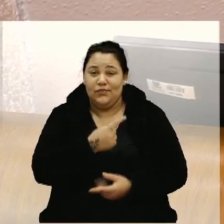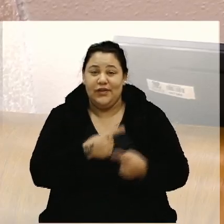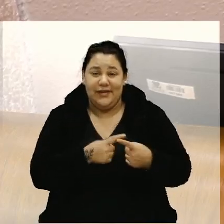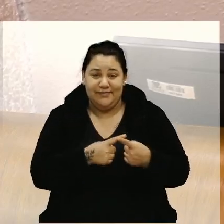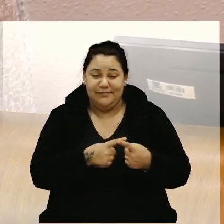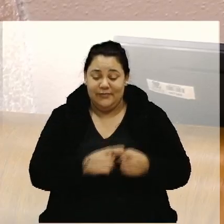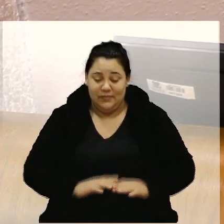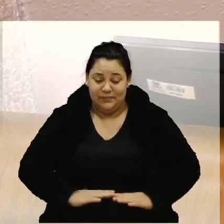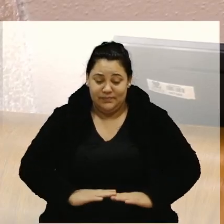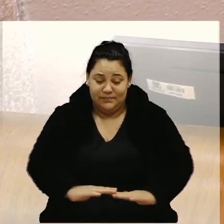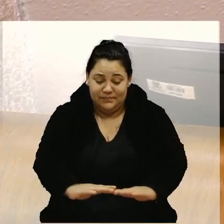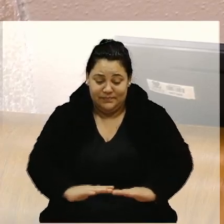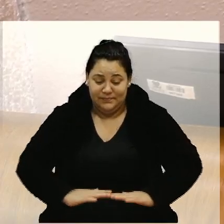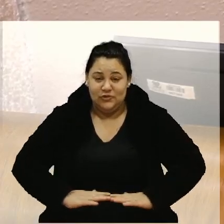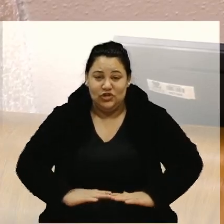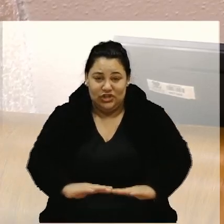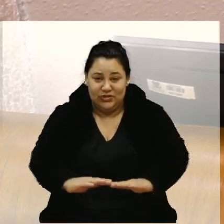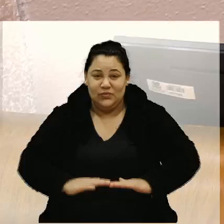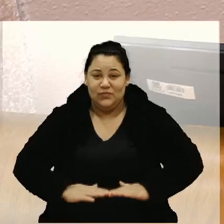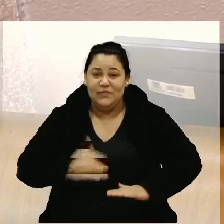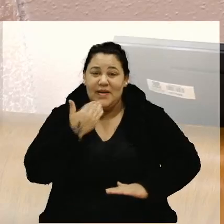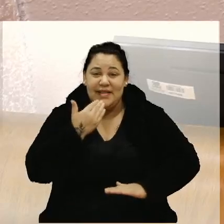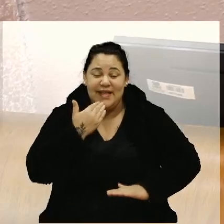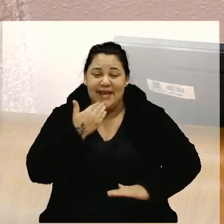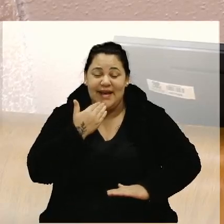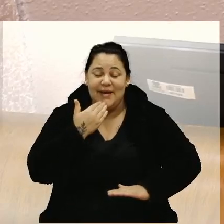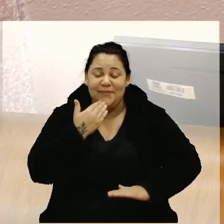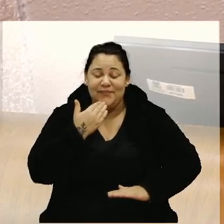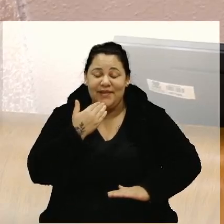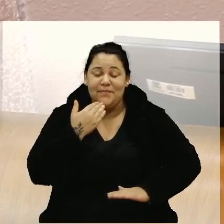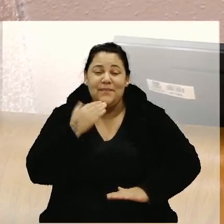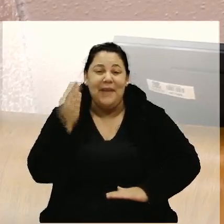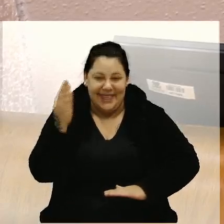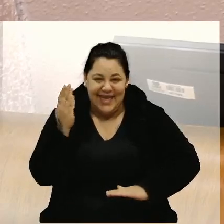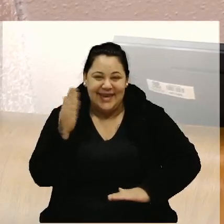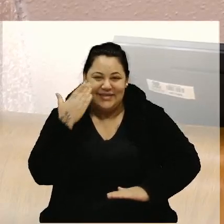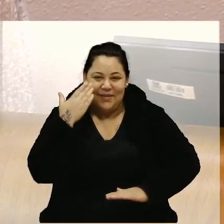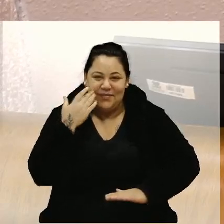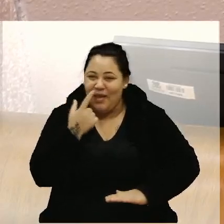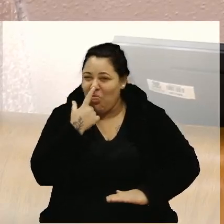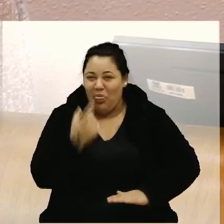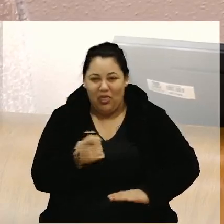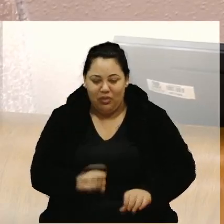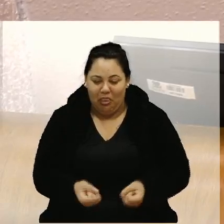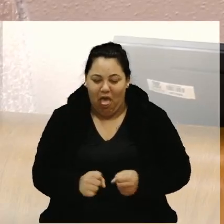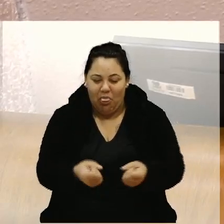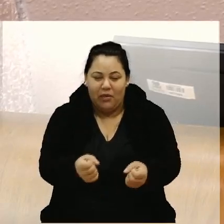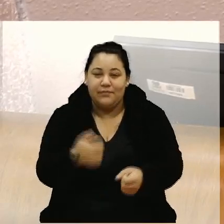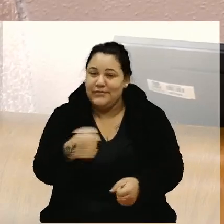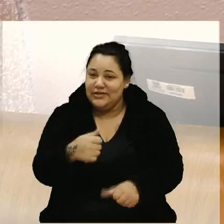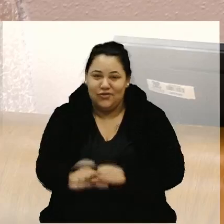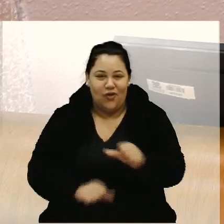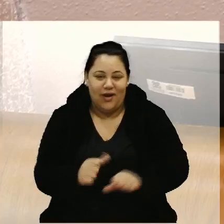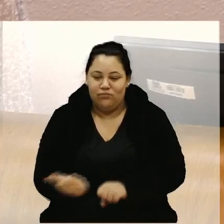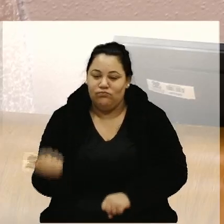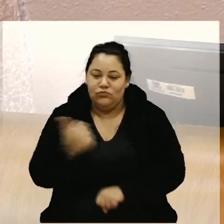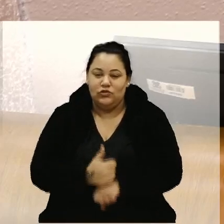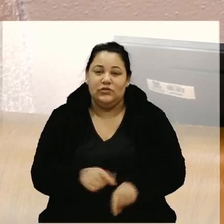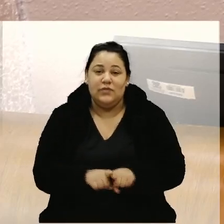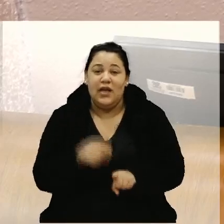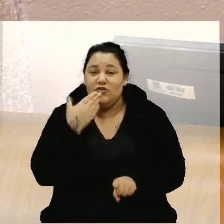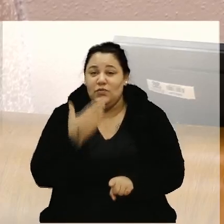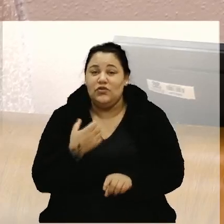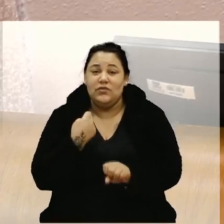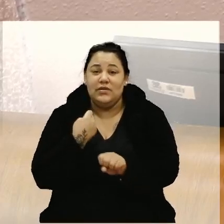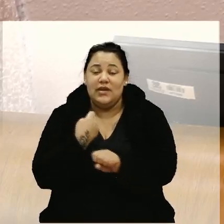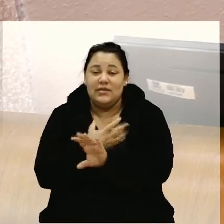foi todo, né, pro saco ali, não tem mais o que fazer. Isso aí. E aí a gente pediu então que a SMED